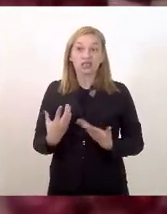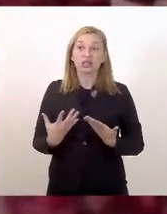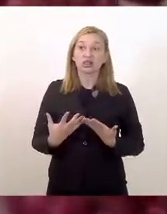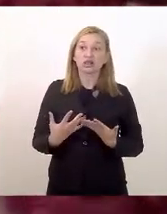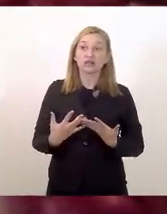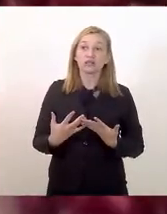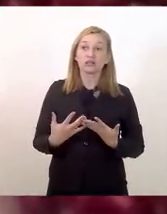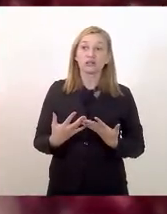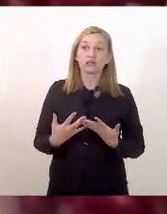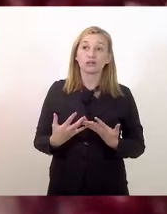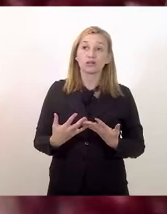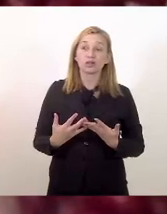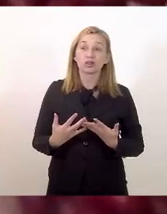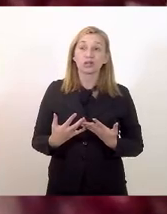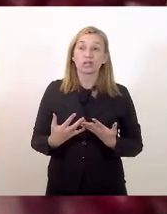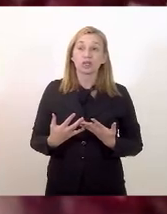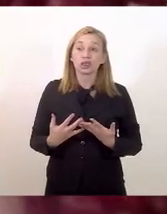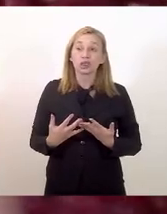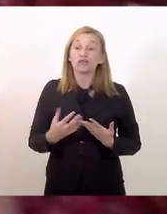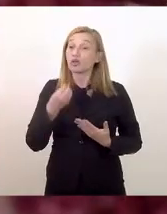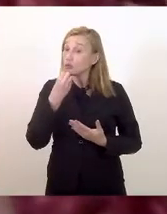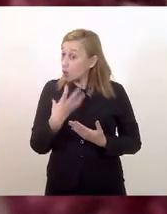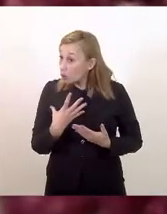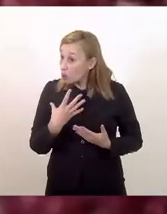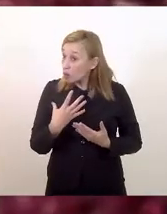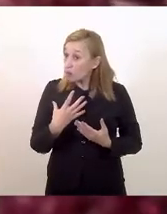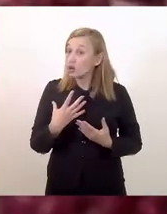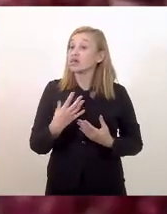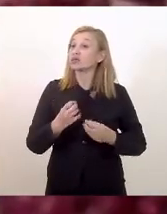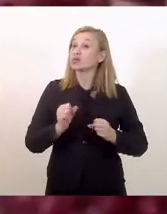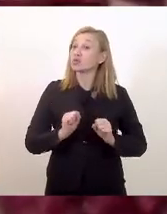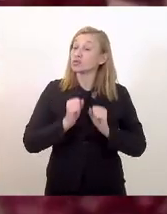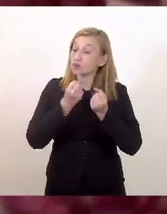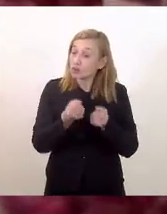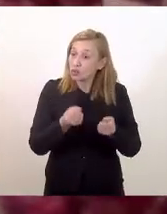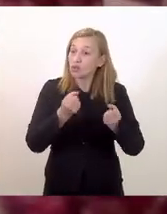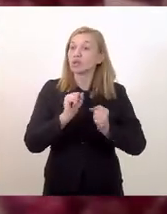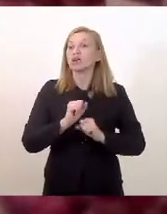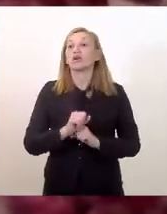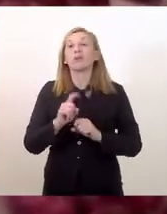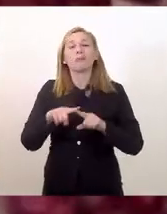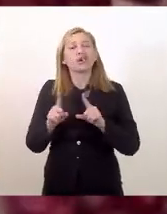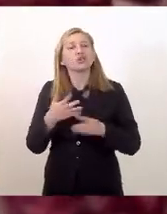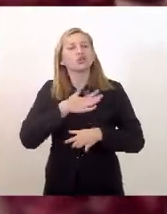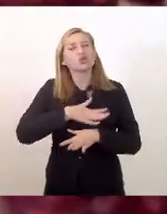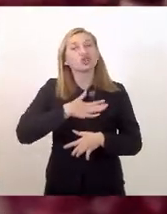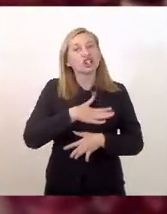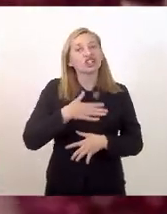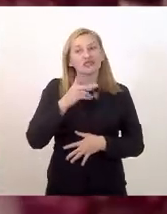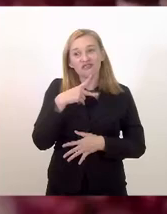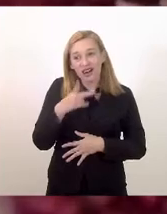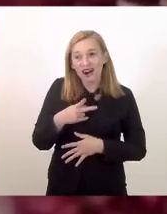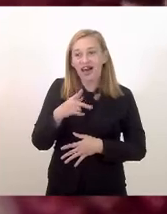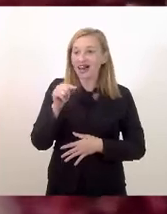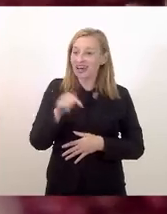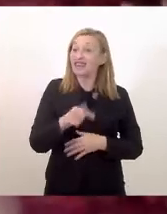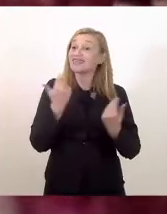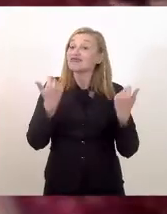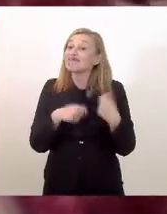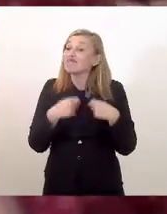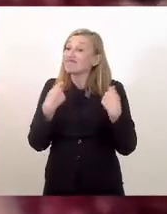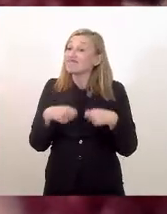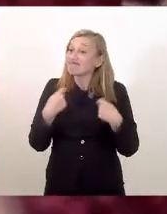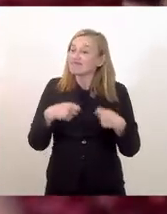muito boa, com muita musculatura, muito acúmulo, mas eu gostaria de reforçar aqui a